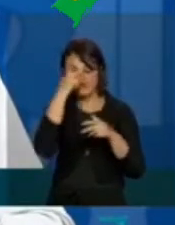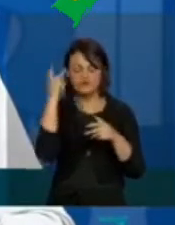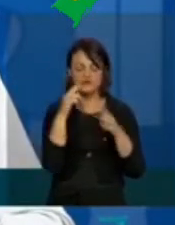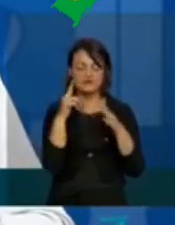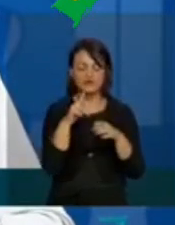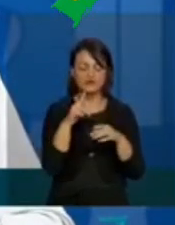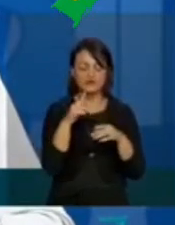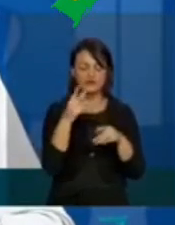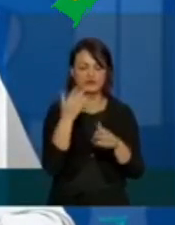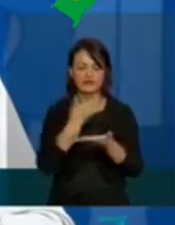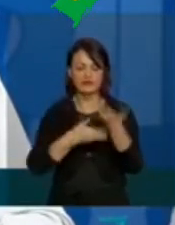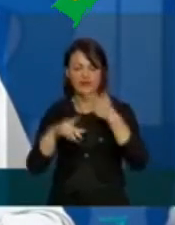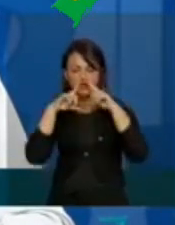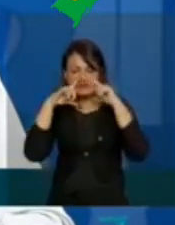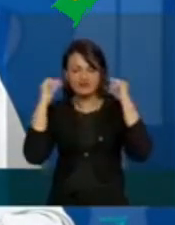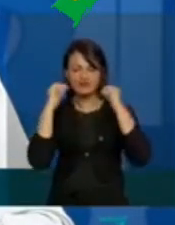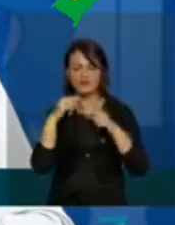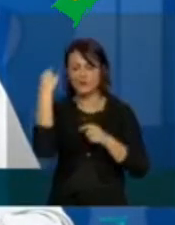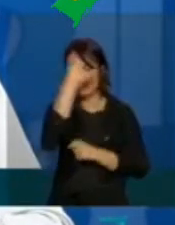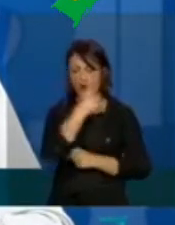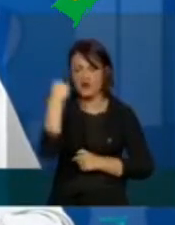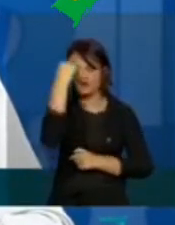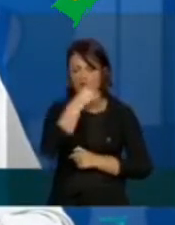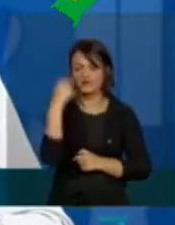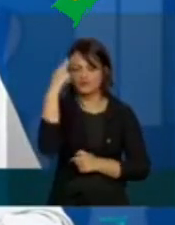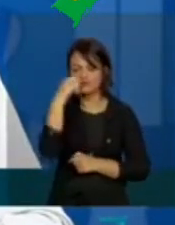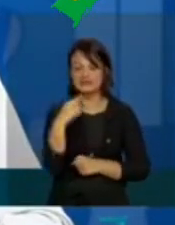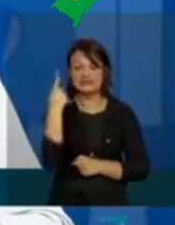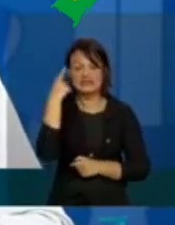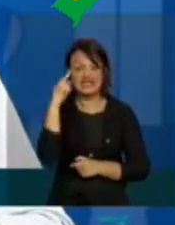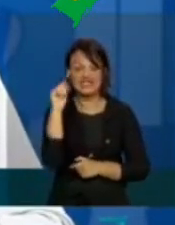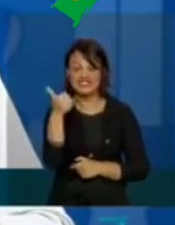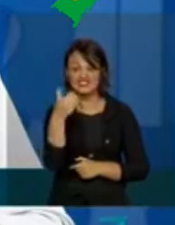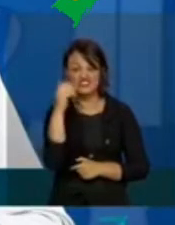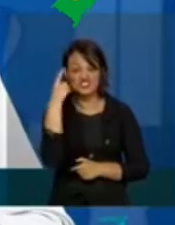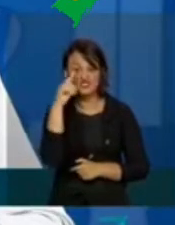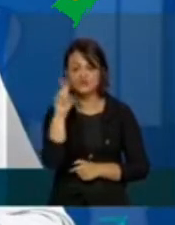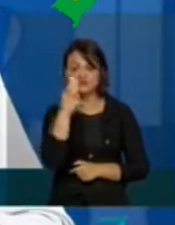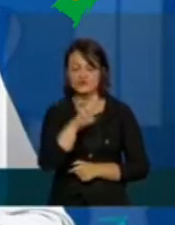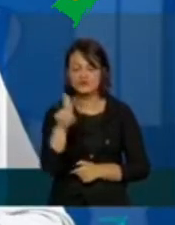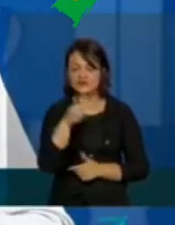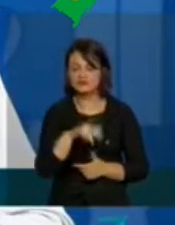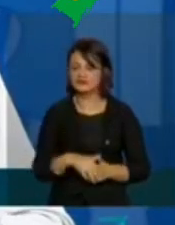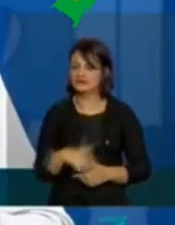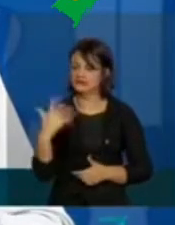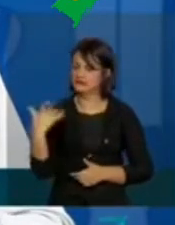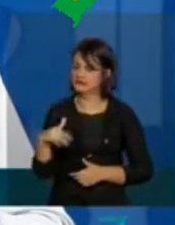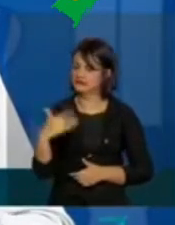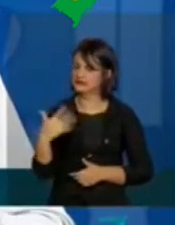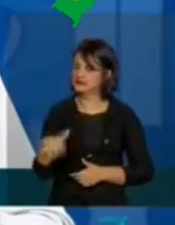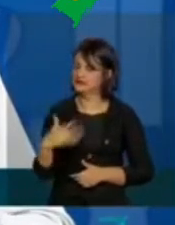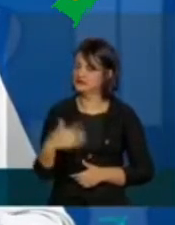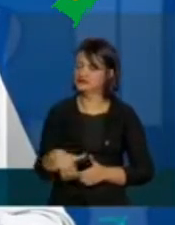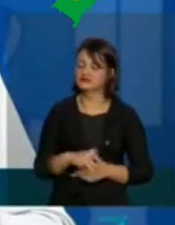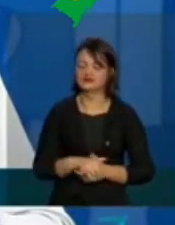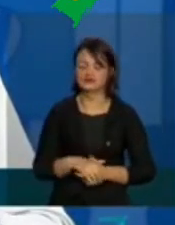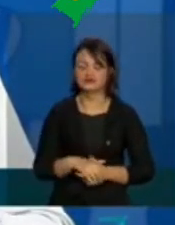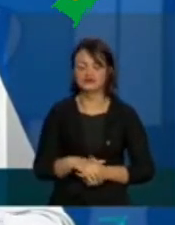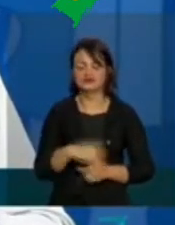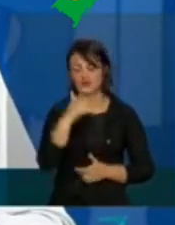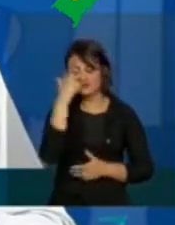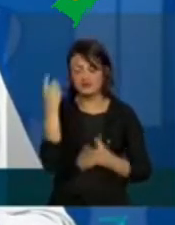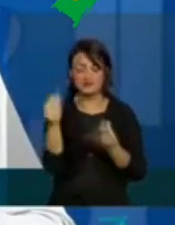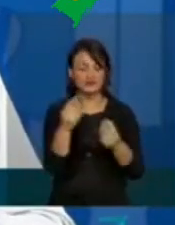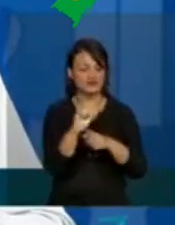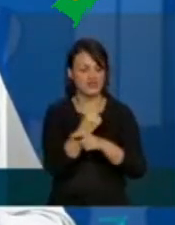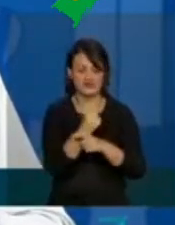durar horas, tendo que ser usada durante 10 dias. Todo mundo está passando por muito